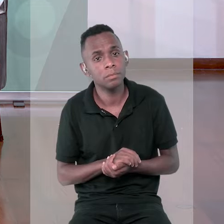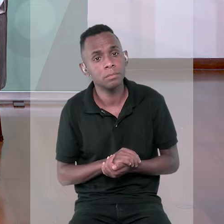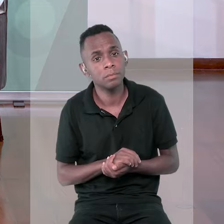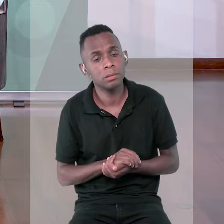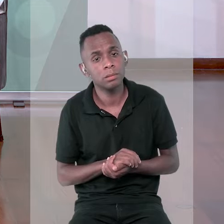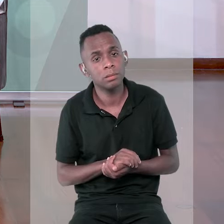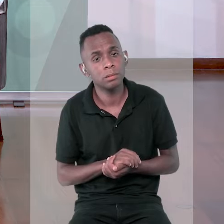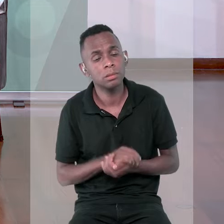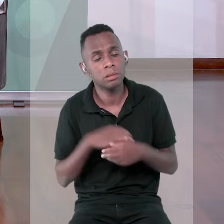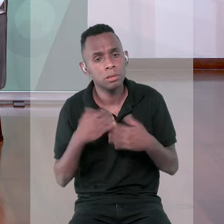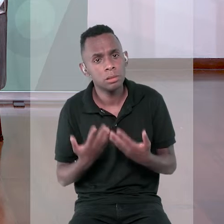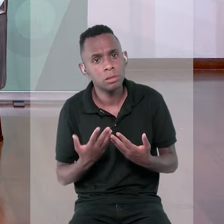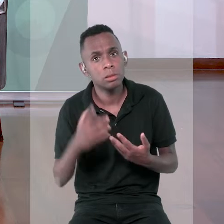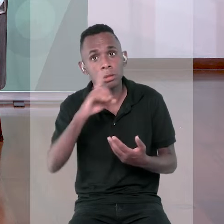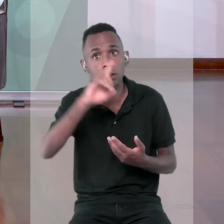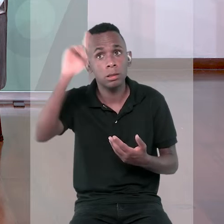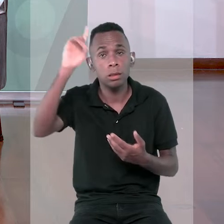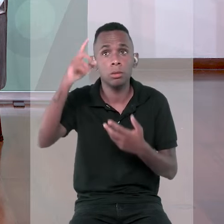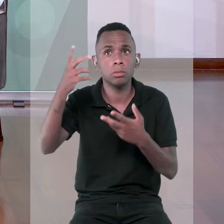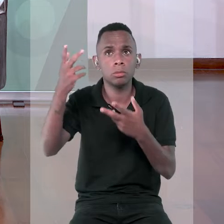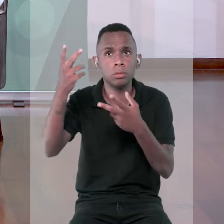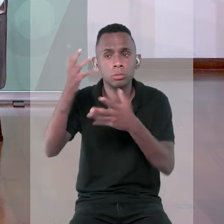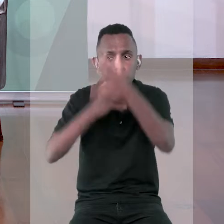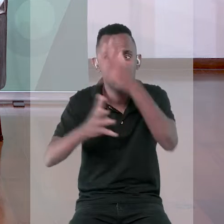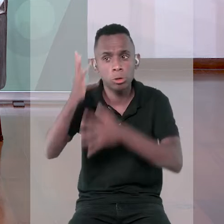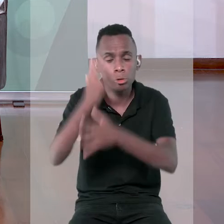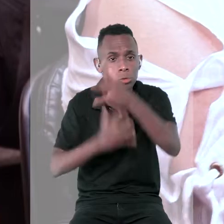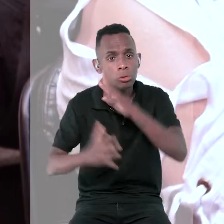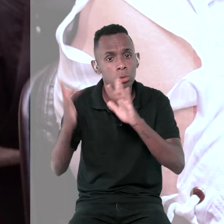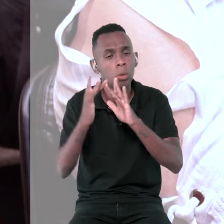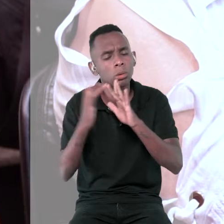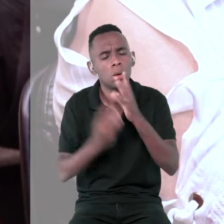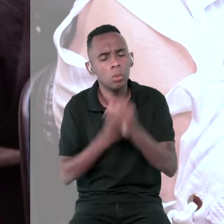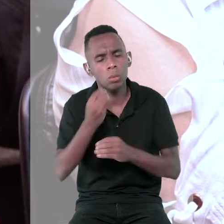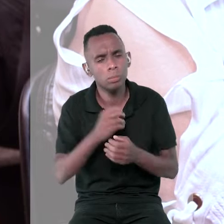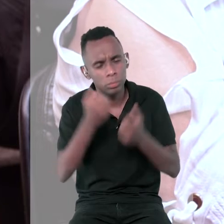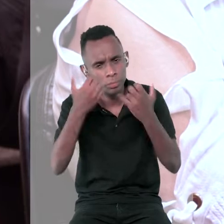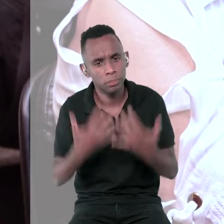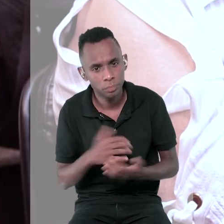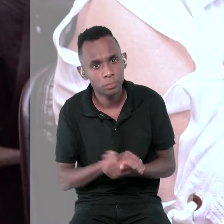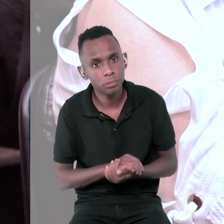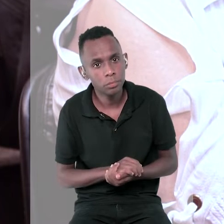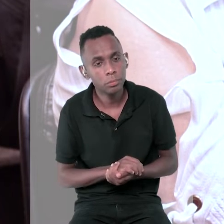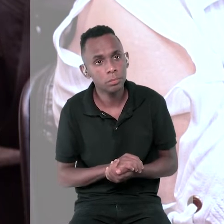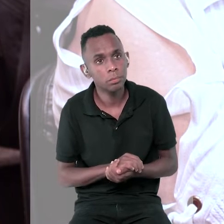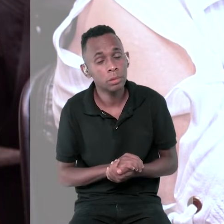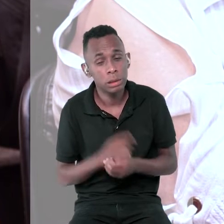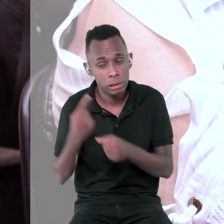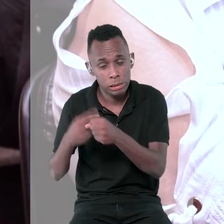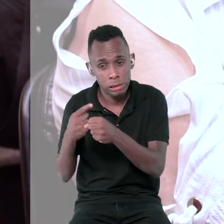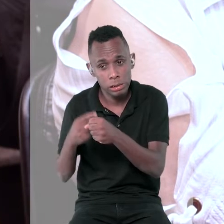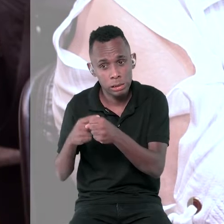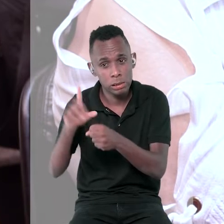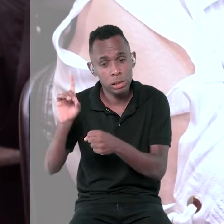as vozes de Deus e dos santos. Conta um pouquinho para nós. Ela sai de uma cidadezinha que